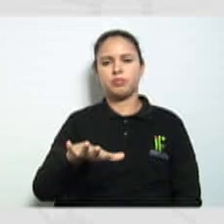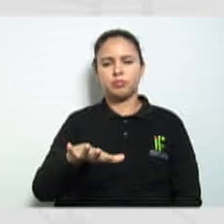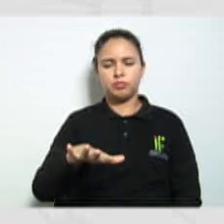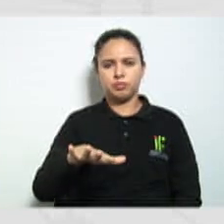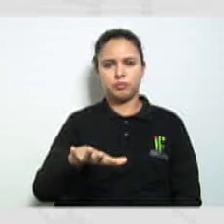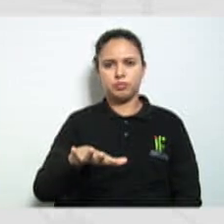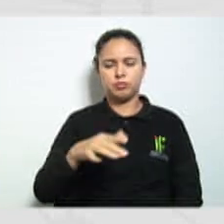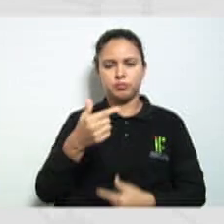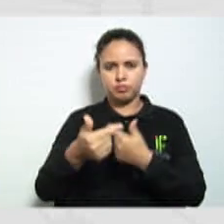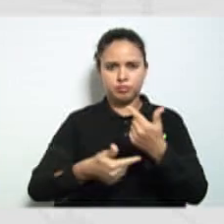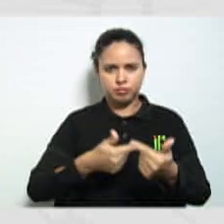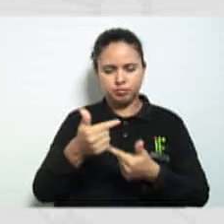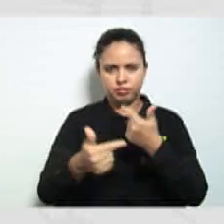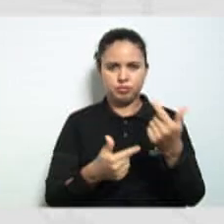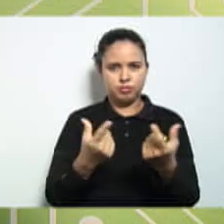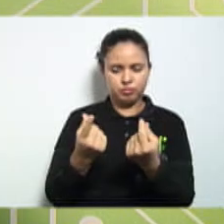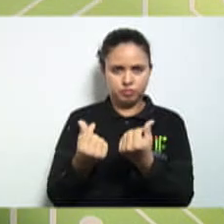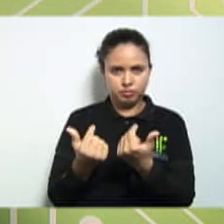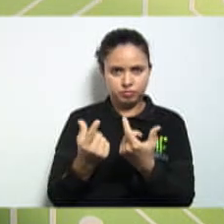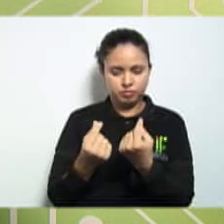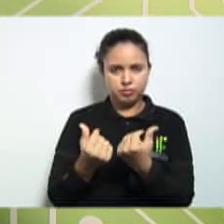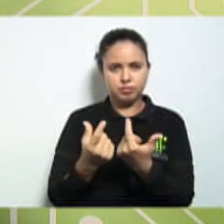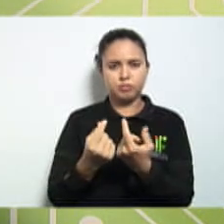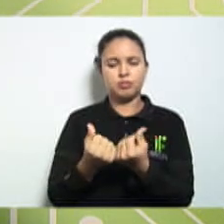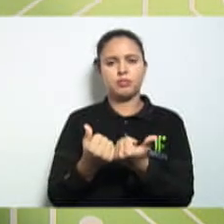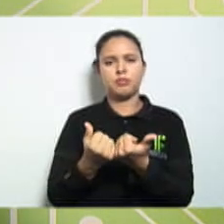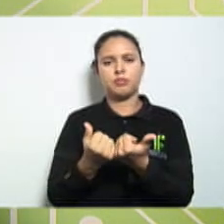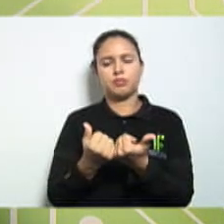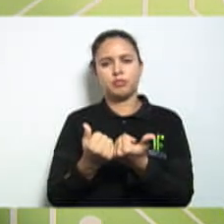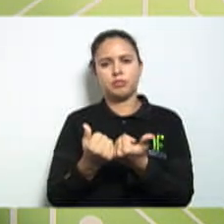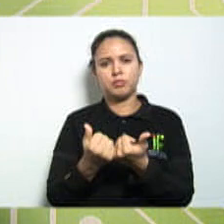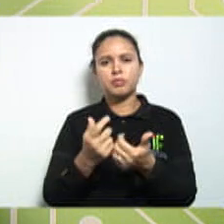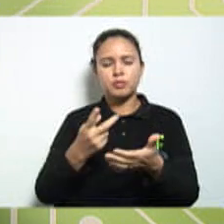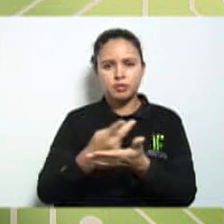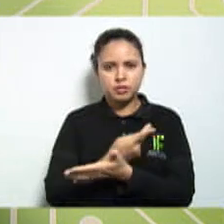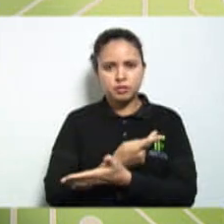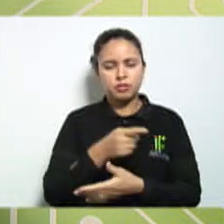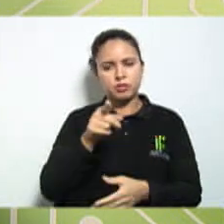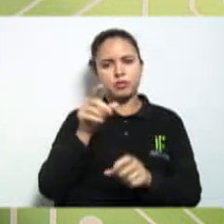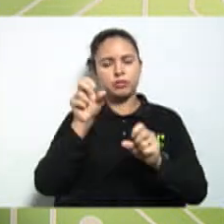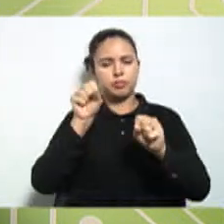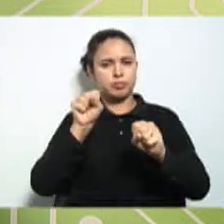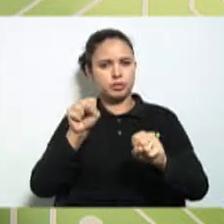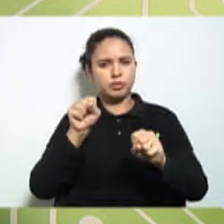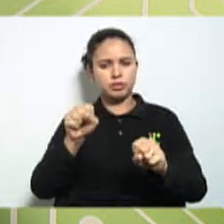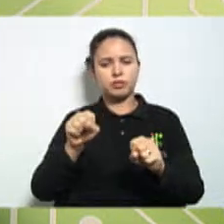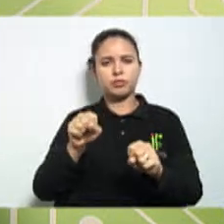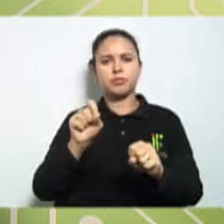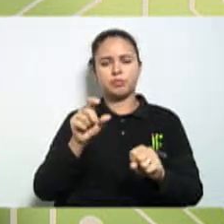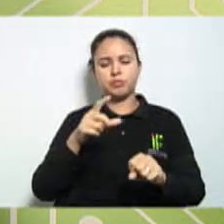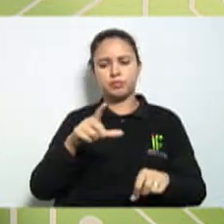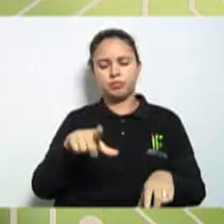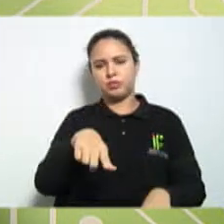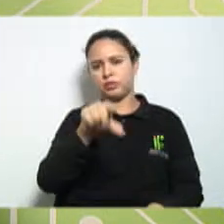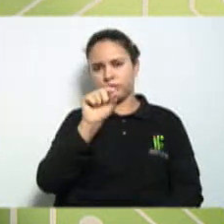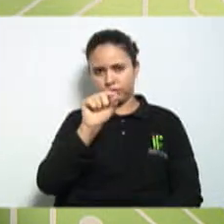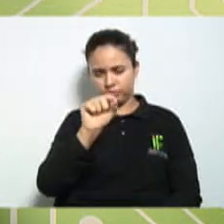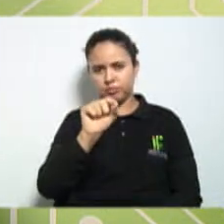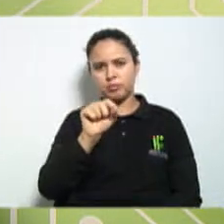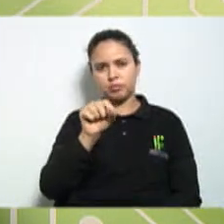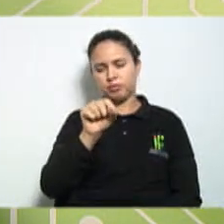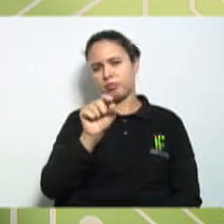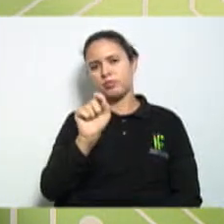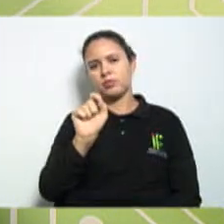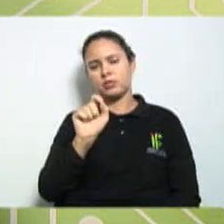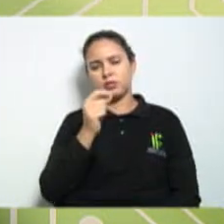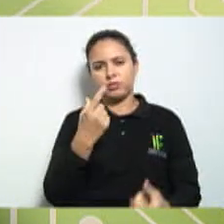que trabalha cooperativa de crédito, nesse caso, você também pode ser optante pelo lucro real dos